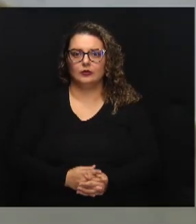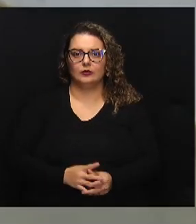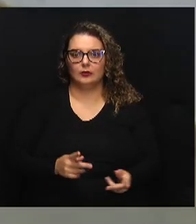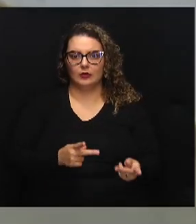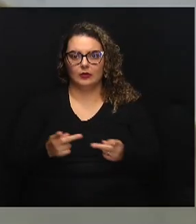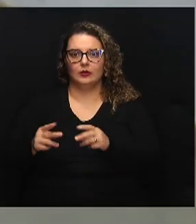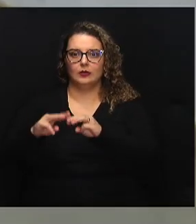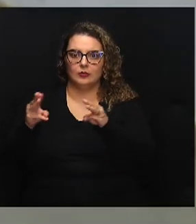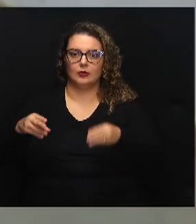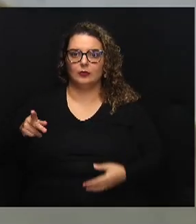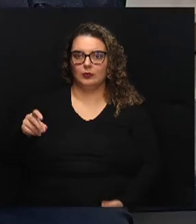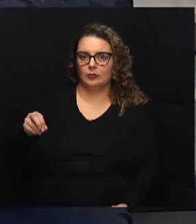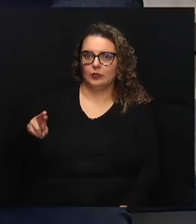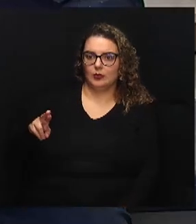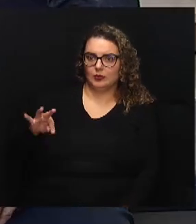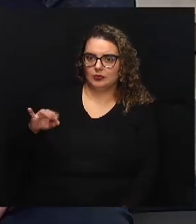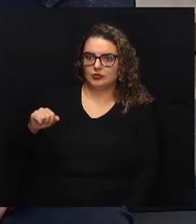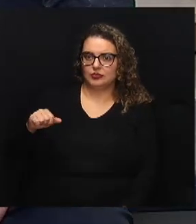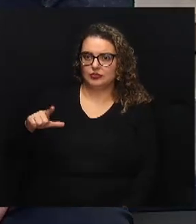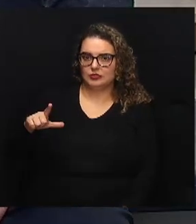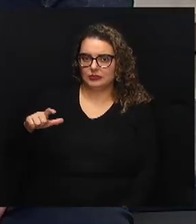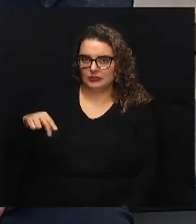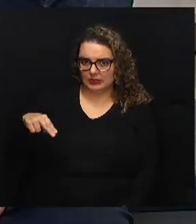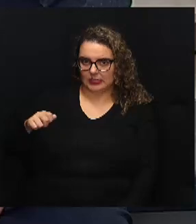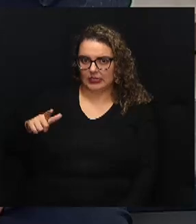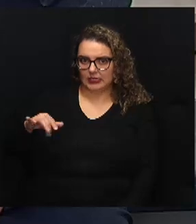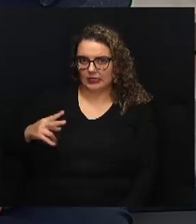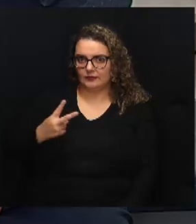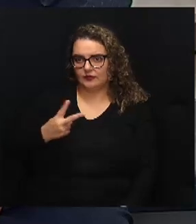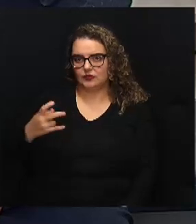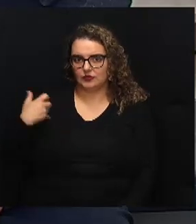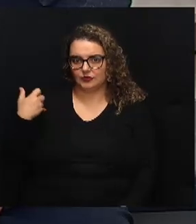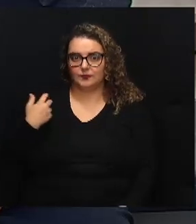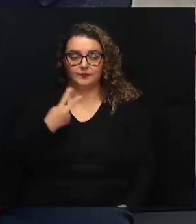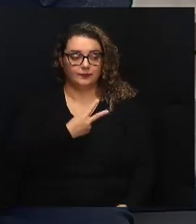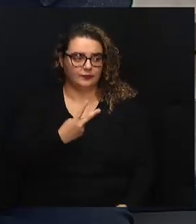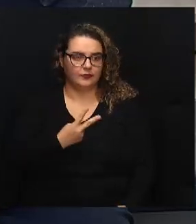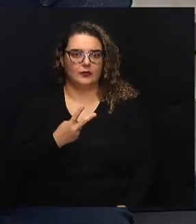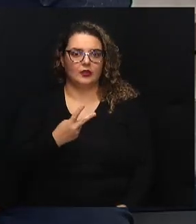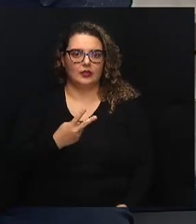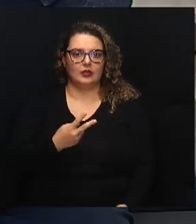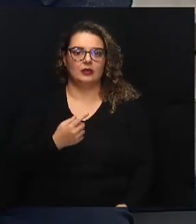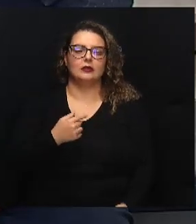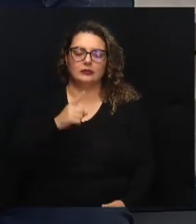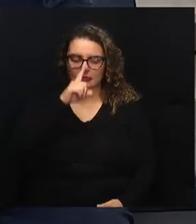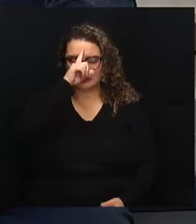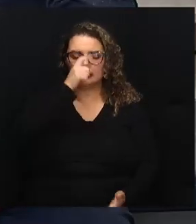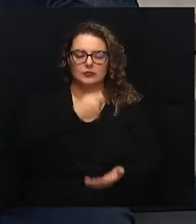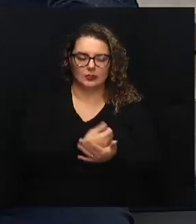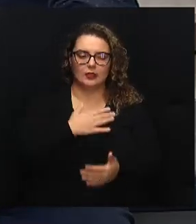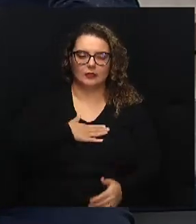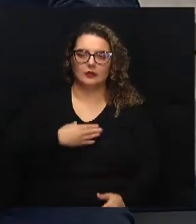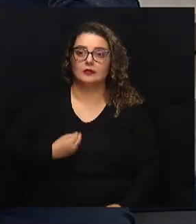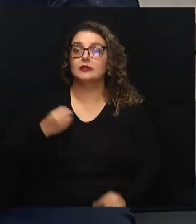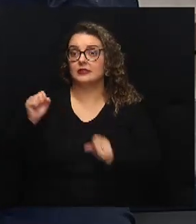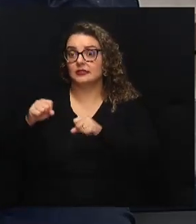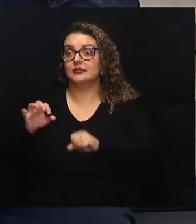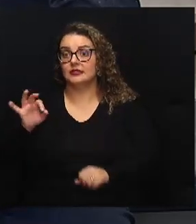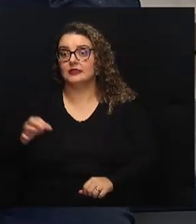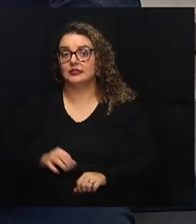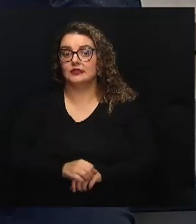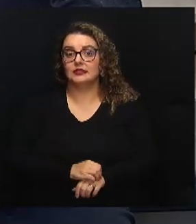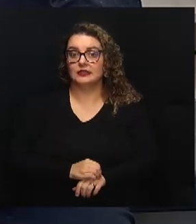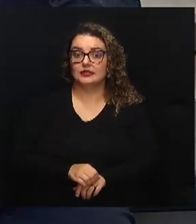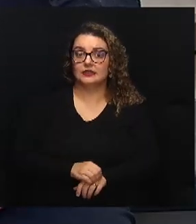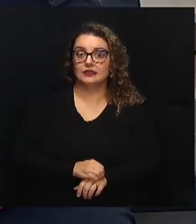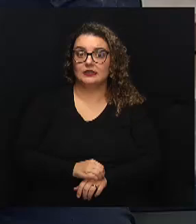do Portinari, eu tinha 22 anos. 22 anos. Aí que você falou, não, é isso mesmo que eu vou fazer para a minha vida. Exatamente. E